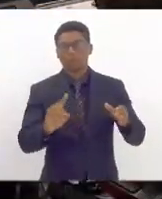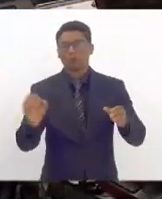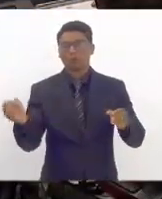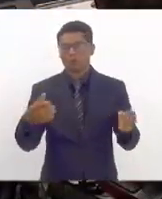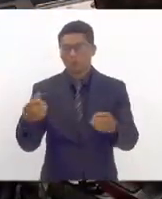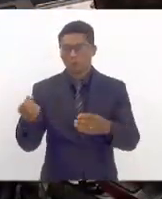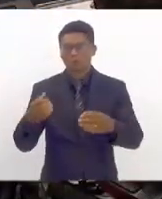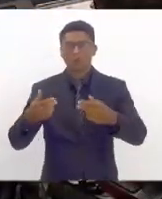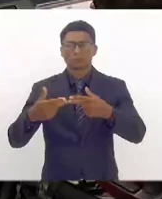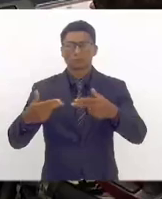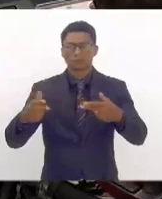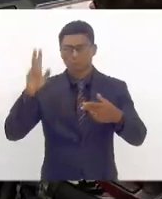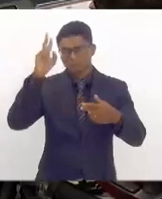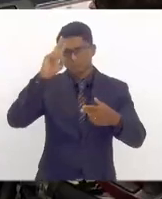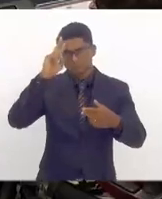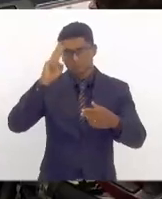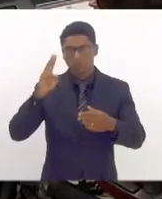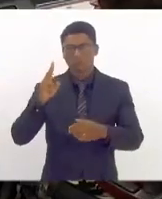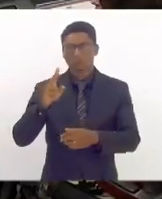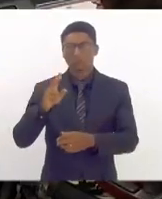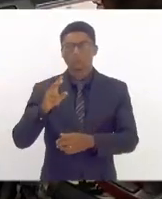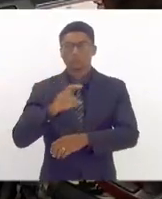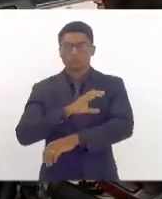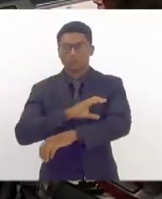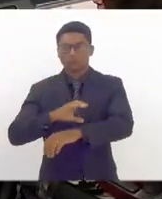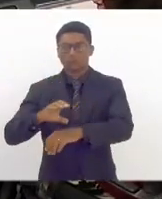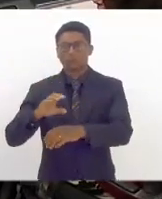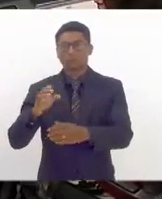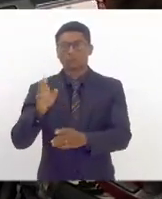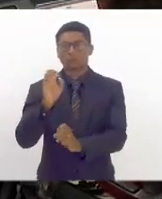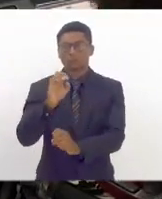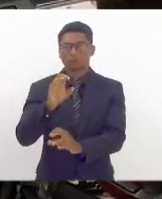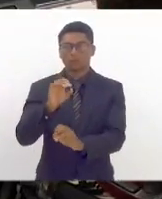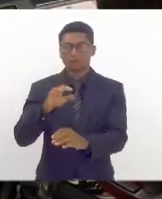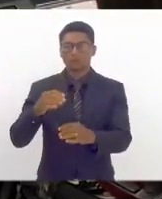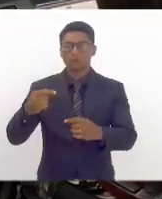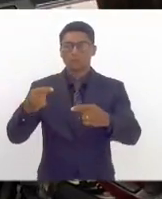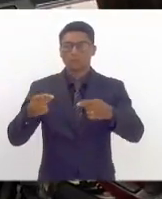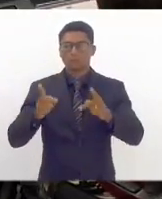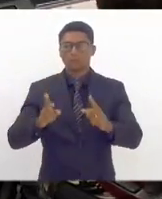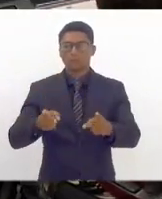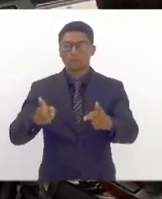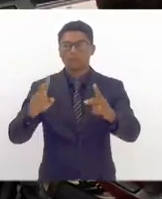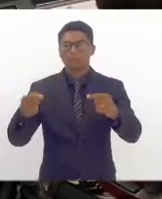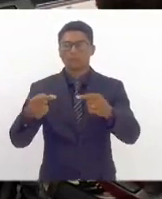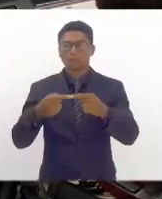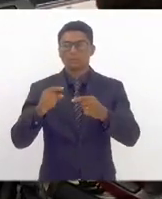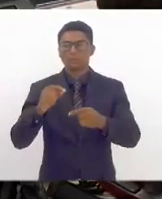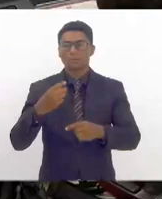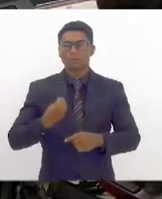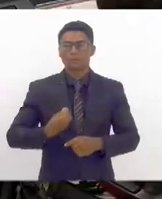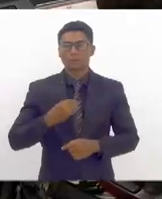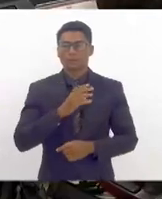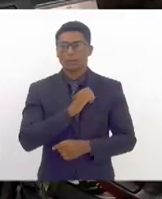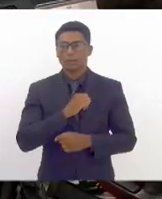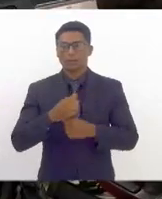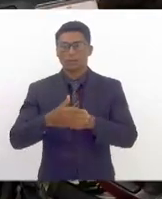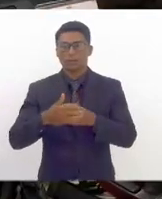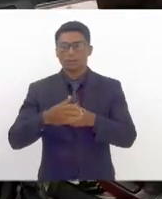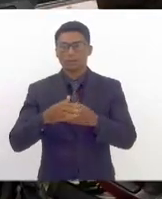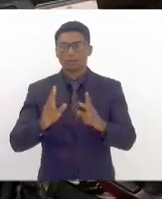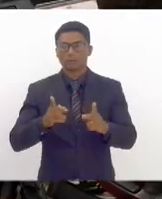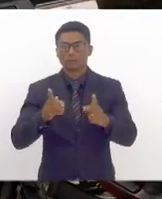a cultura a educação a política sejam sempre cheios de vida de amor de afeto